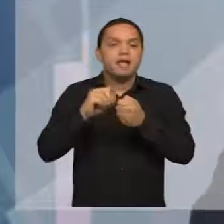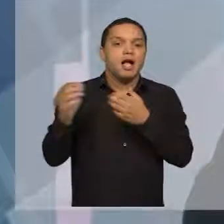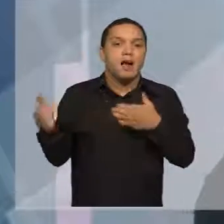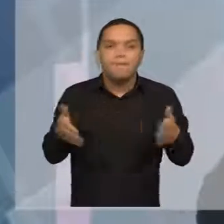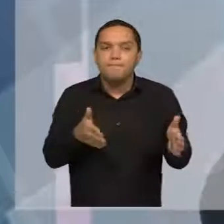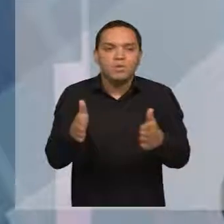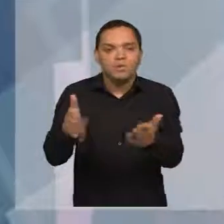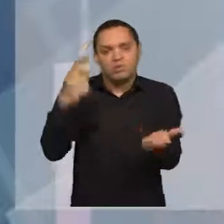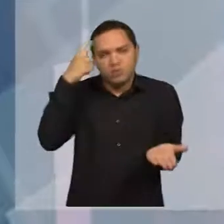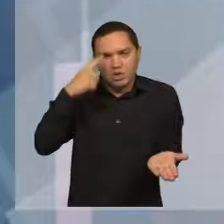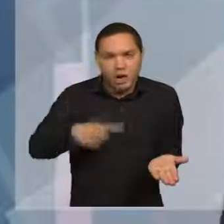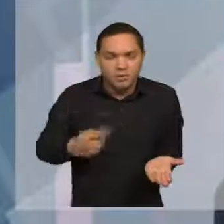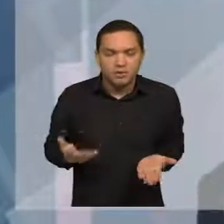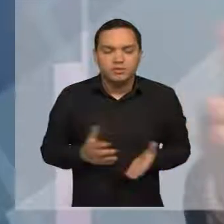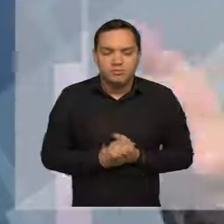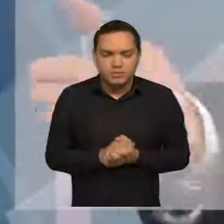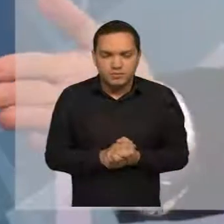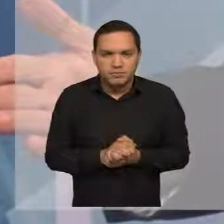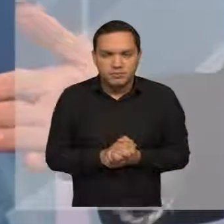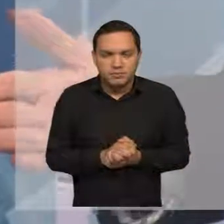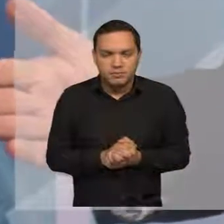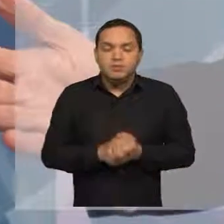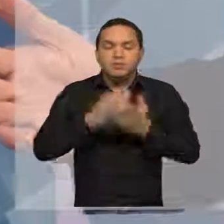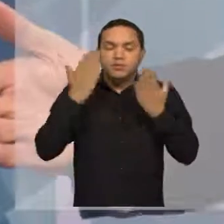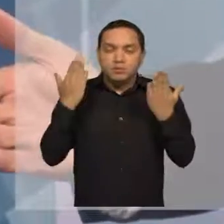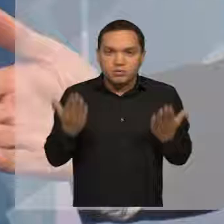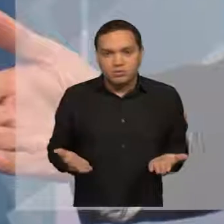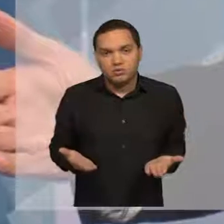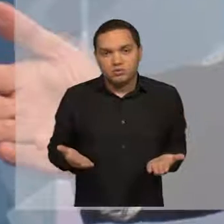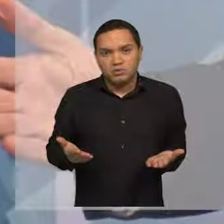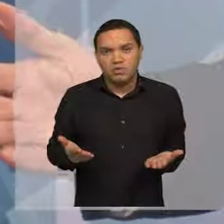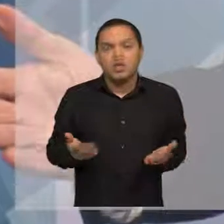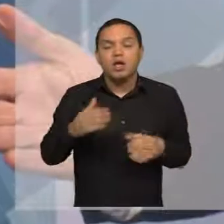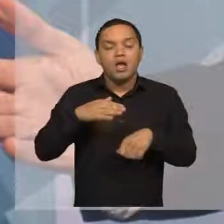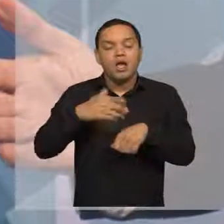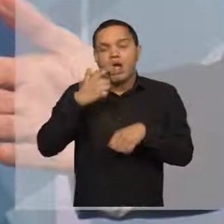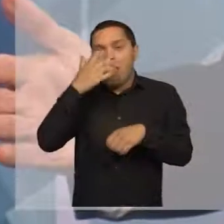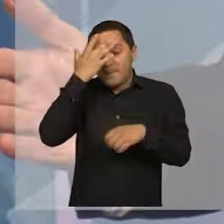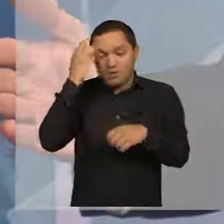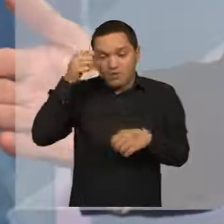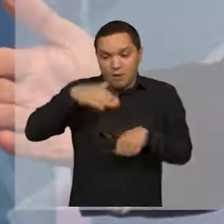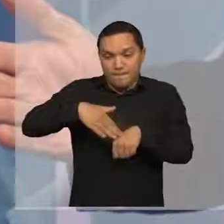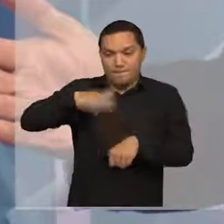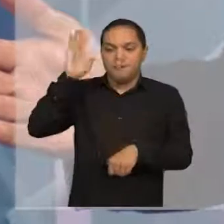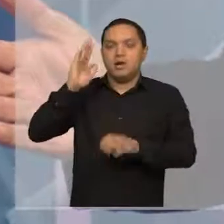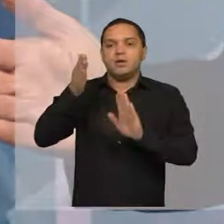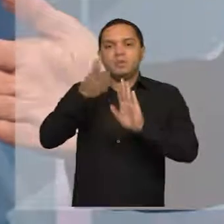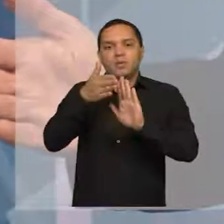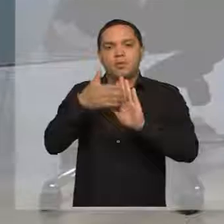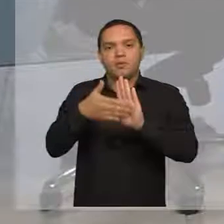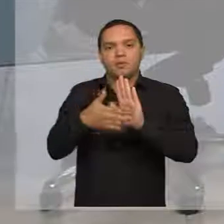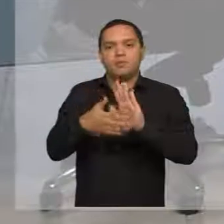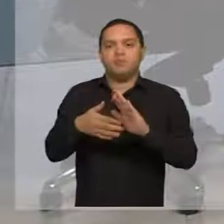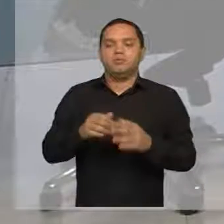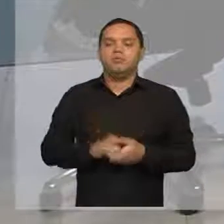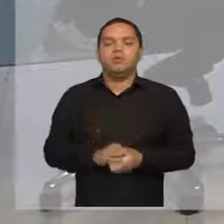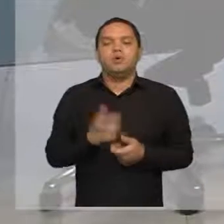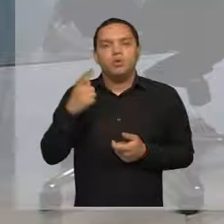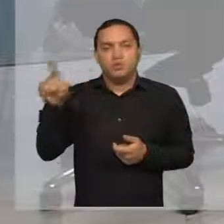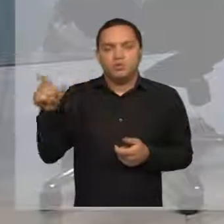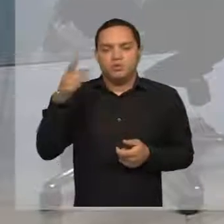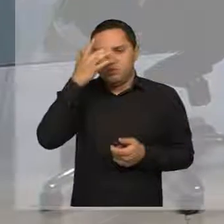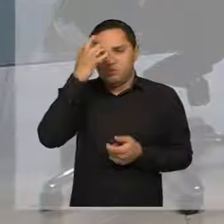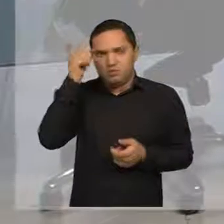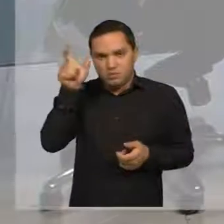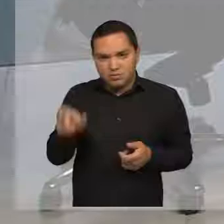percorrido. Então você bota lá uma... Né? Eu acho que quem mais propôs meta foi a AGU. Não, veja bem aqui. Nós temos